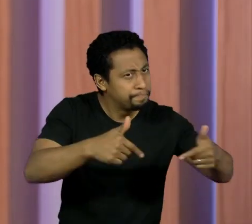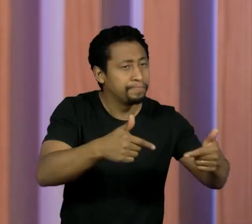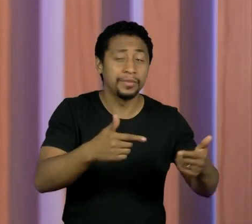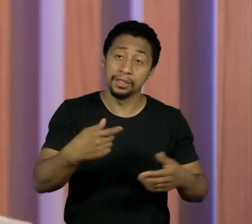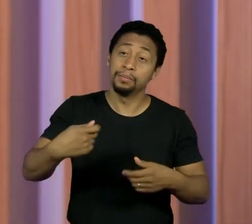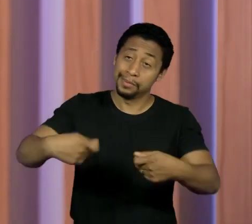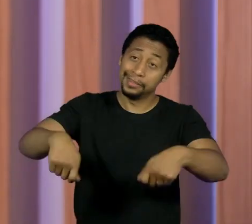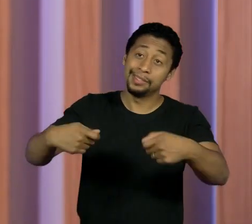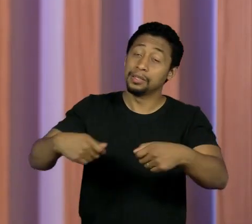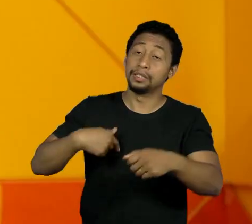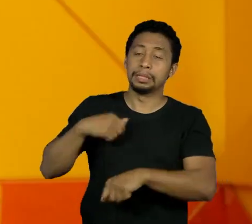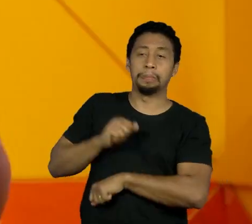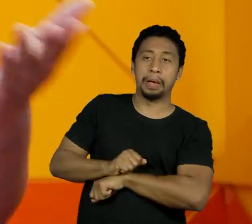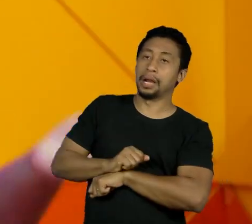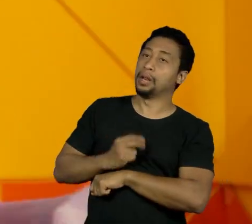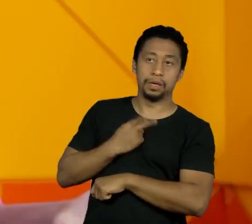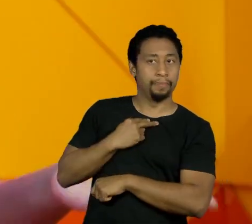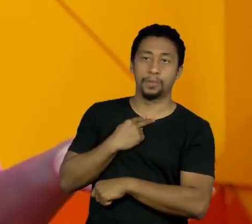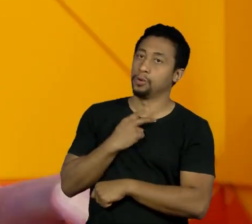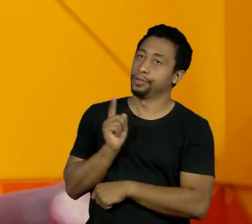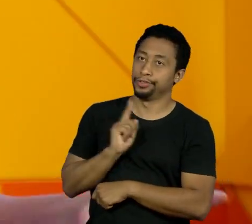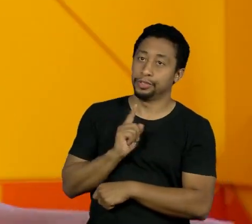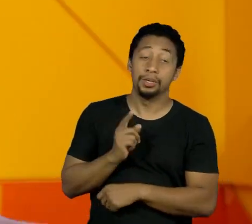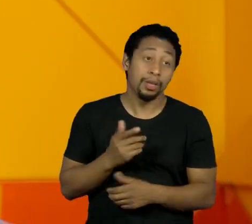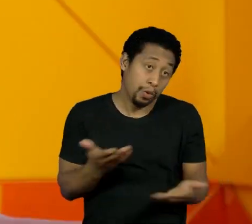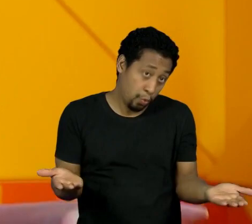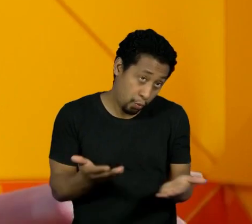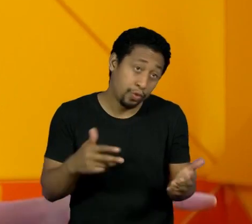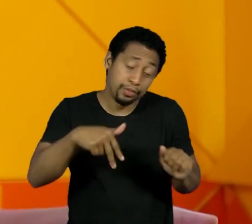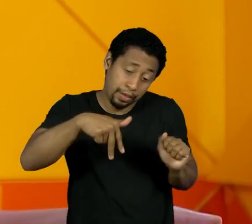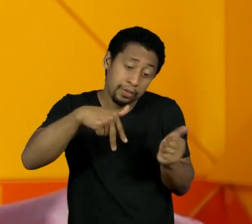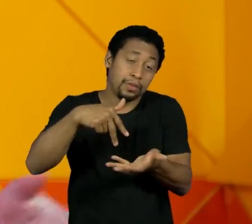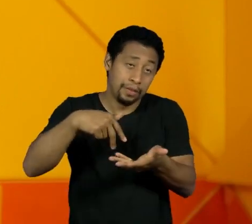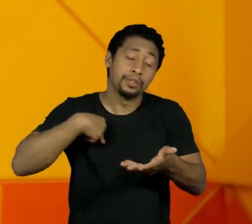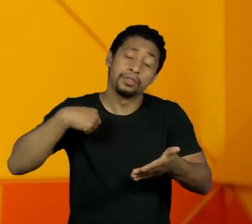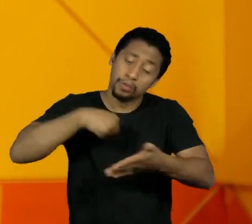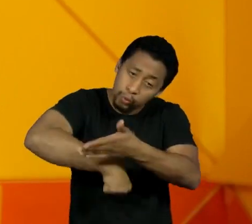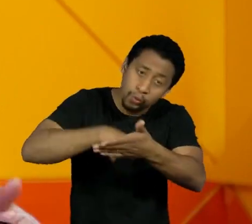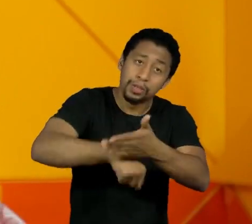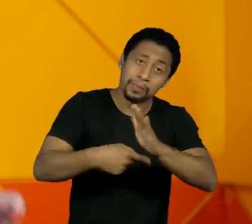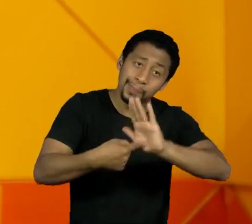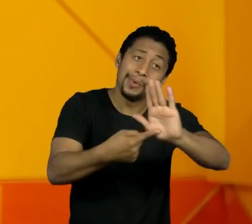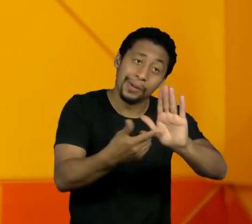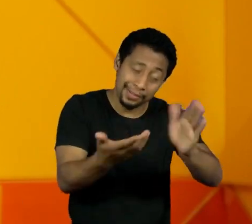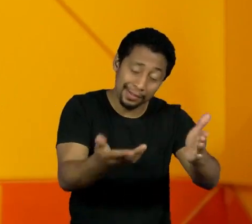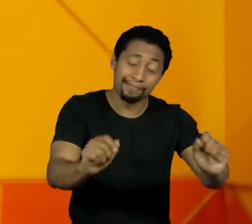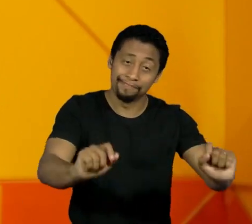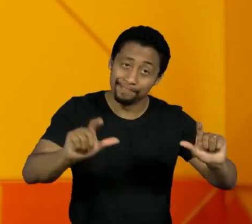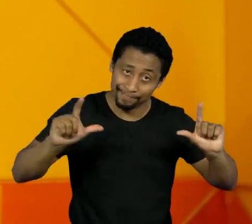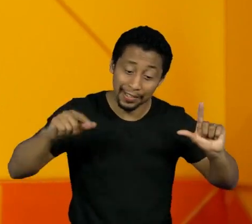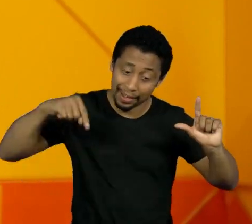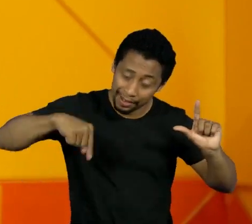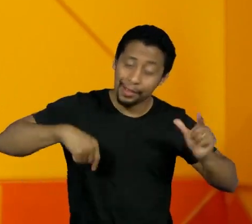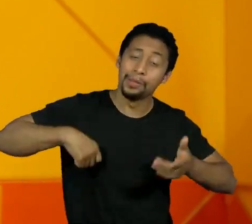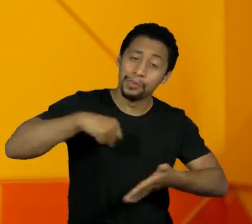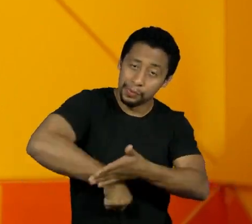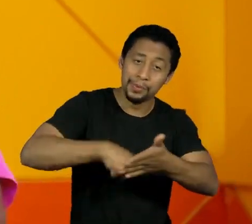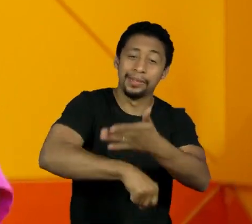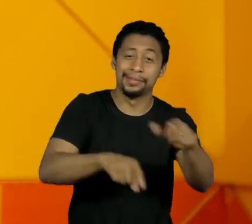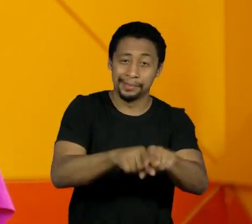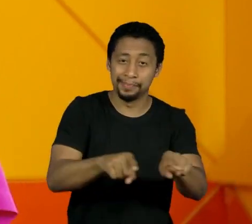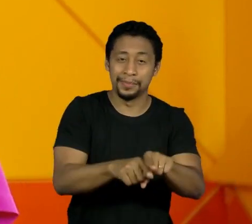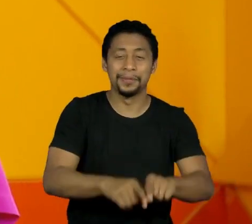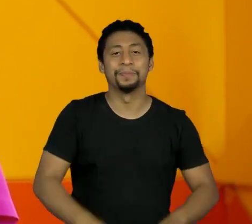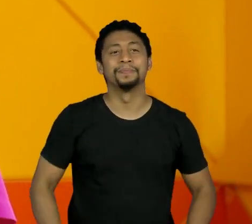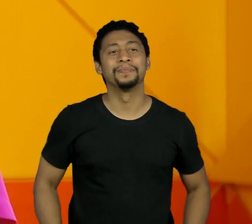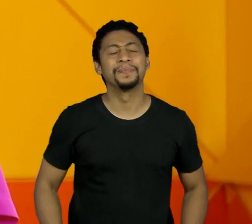lutar, né, Cris? A gente não para, a gente está lutando aqui agora no ar, né, nesse programa. Esse espaço é um espaço de luta.